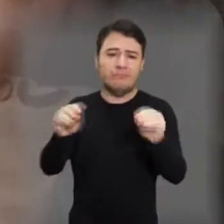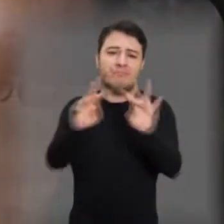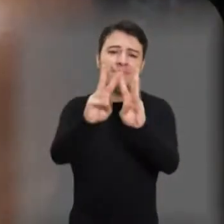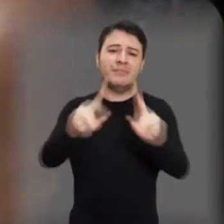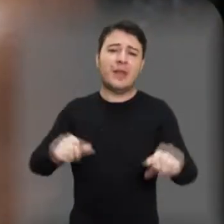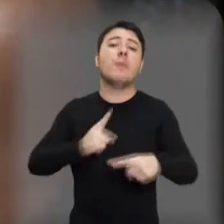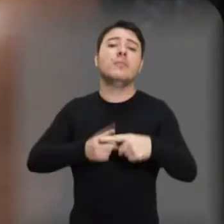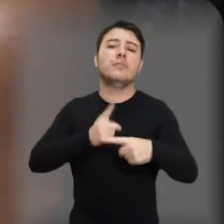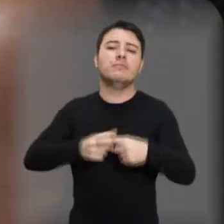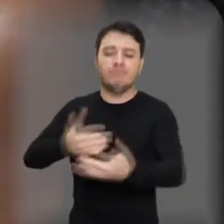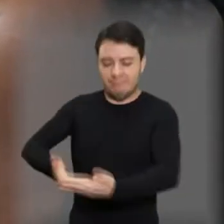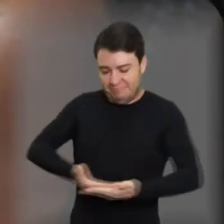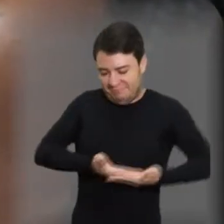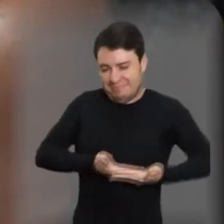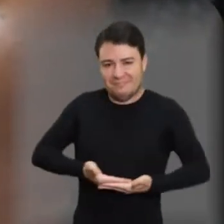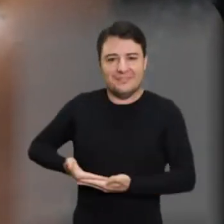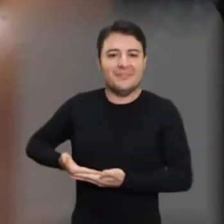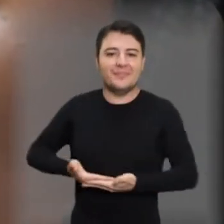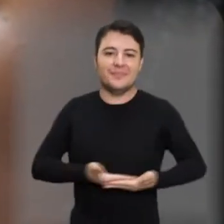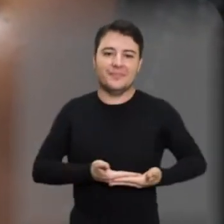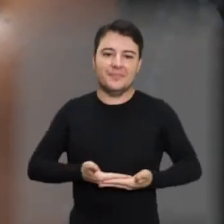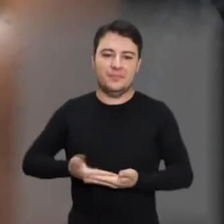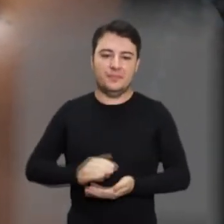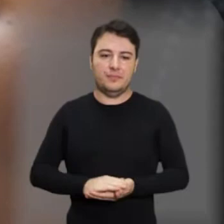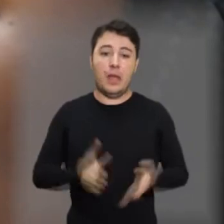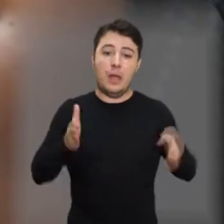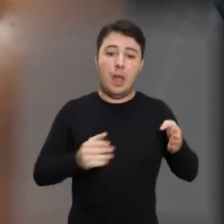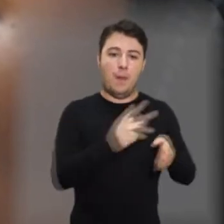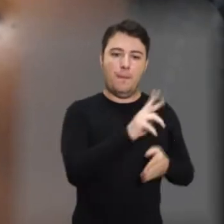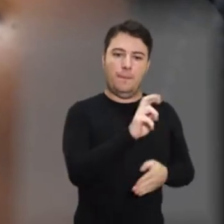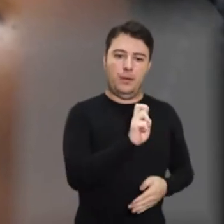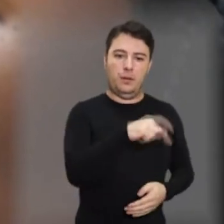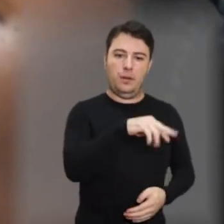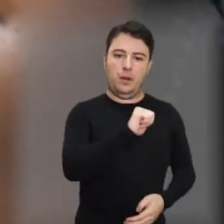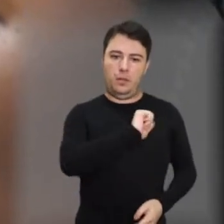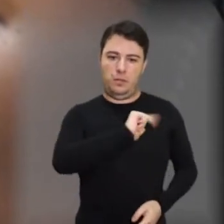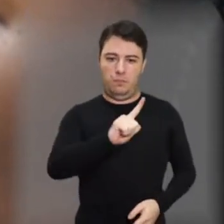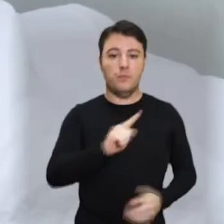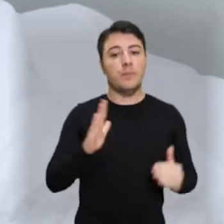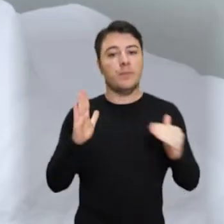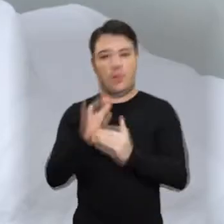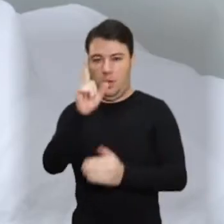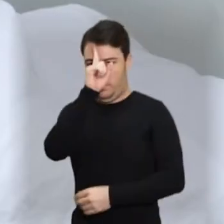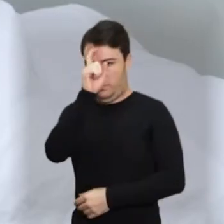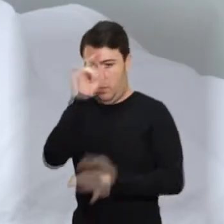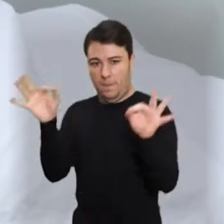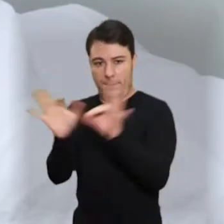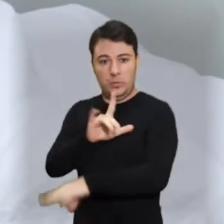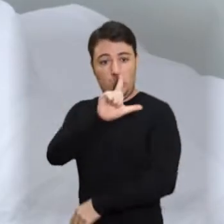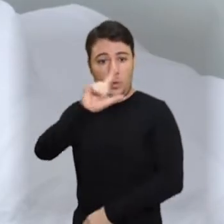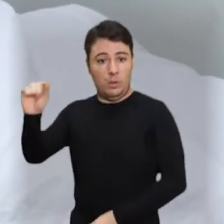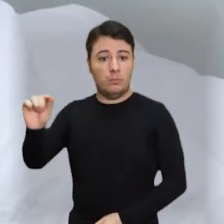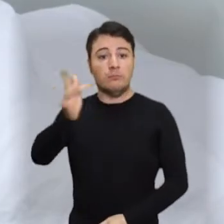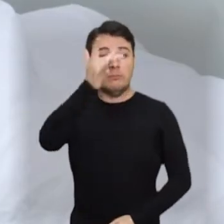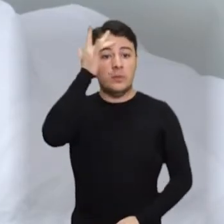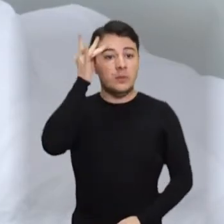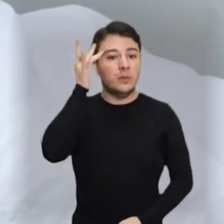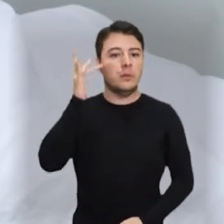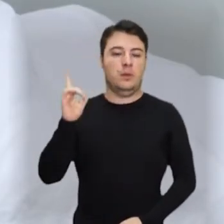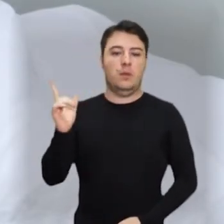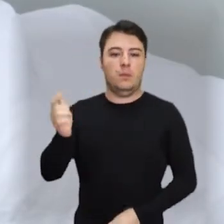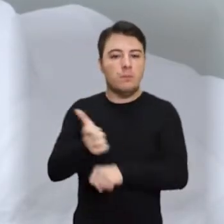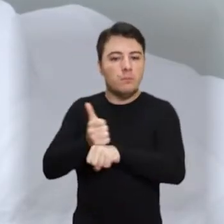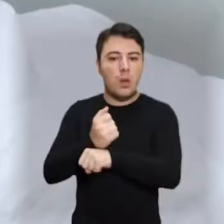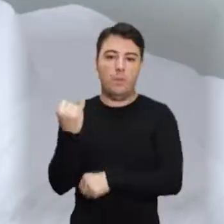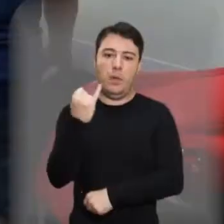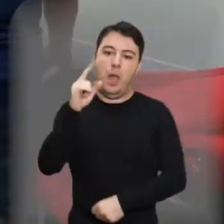amamentação, até que tudo termina com a emoção de ter o bebê nos braços. Durante todo esse período, do pré-natal